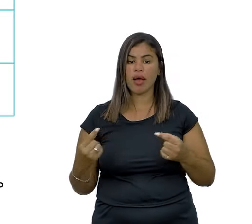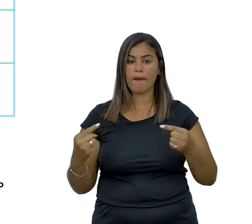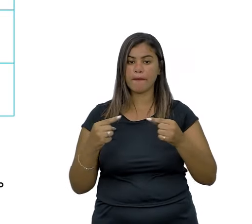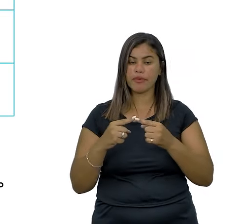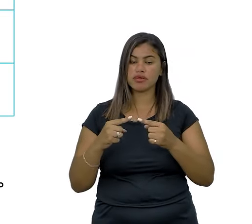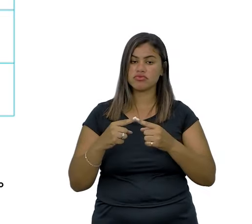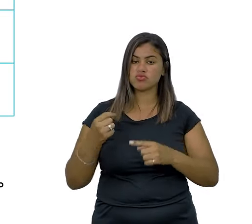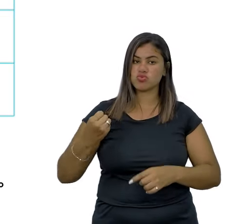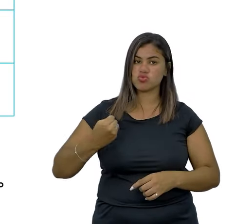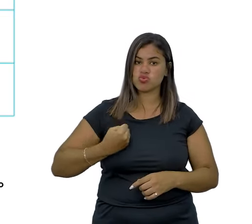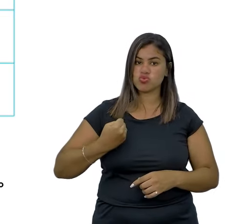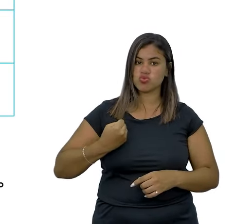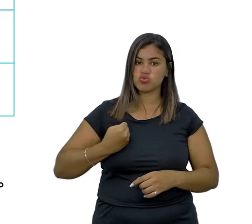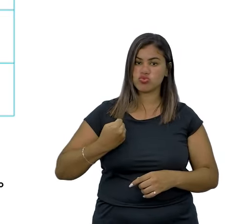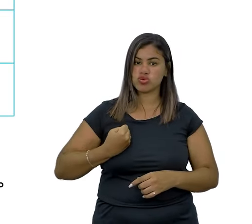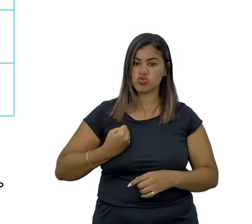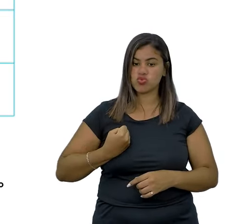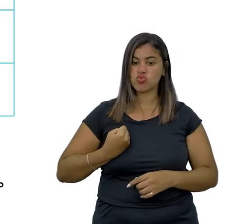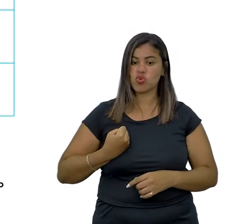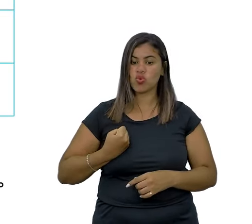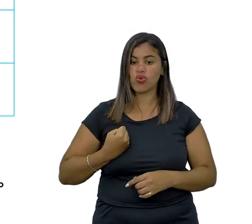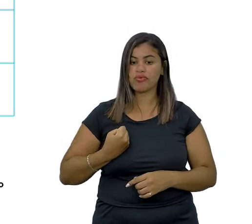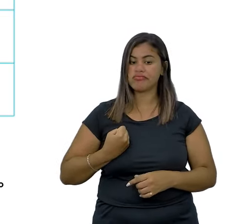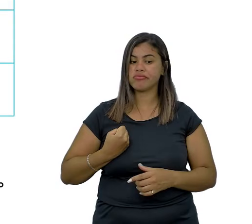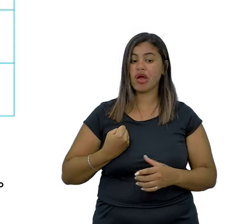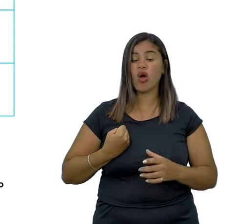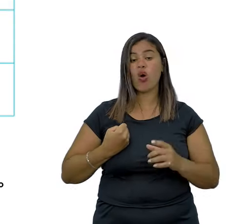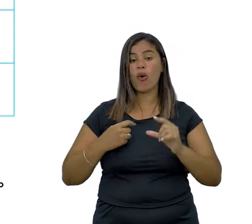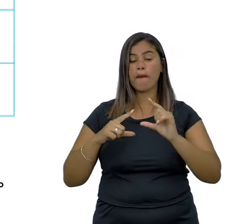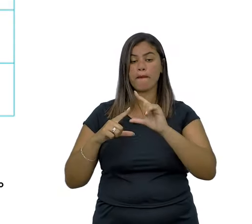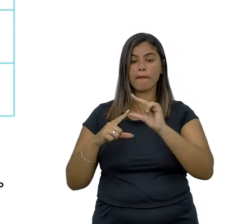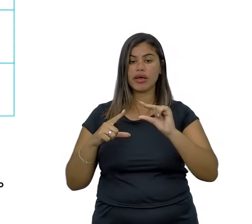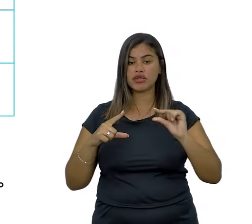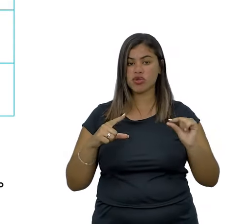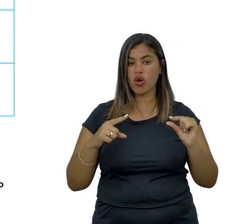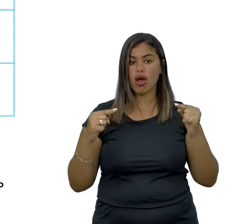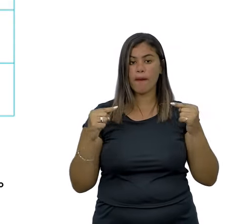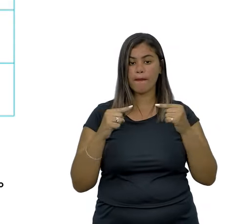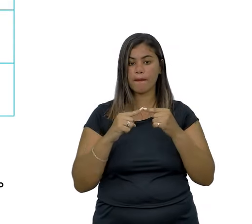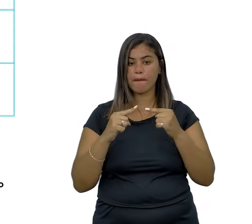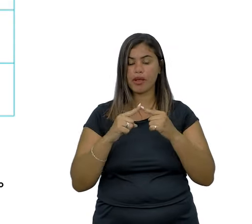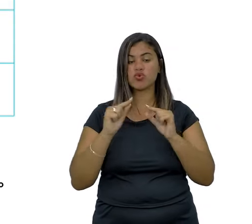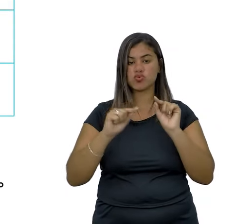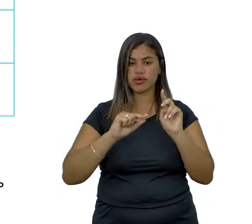dois algarismos, né, o menor dele é aquele que possui o algarismo da dezena, né? No